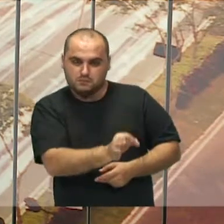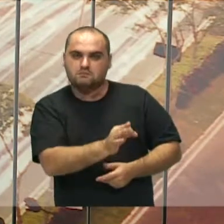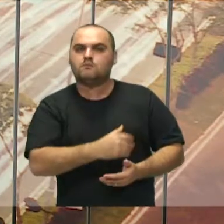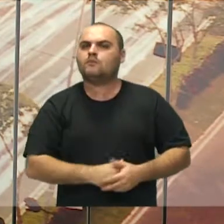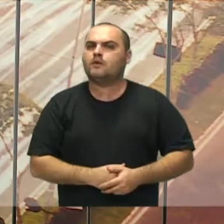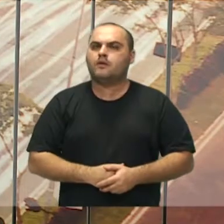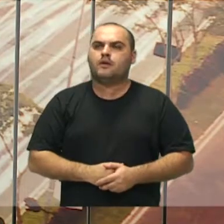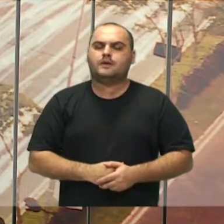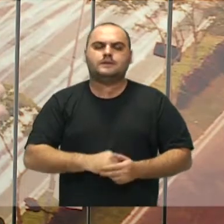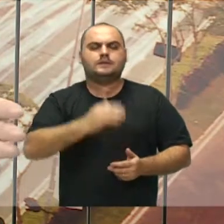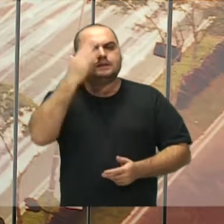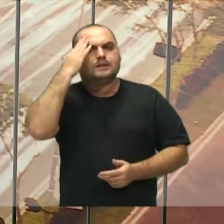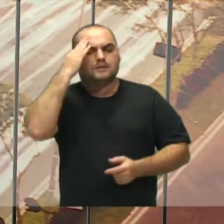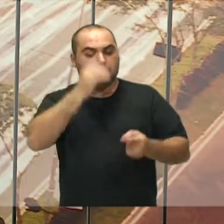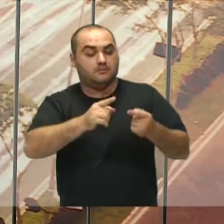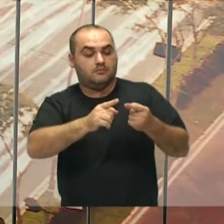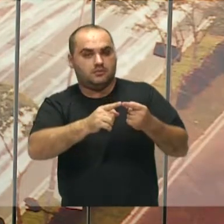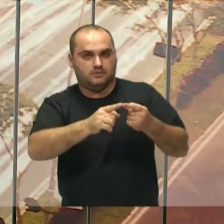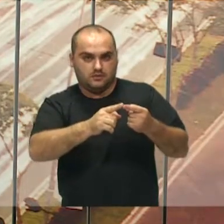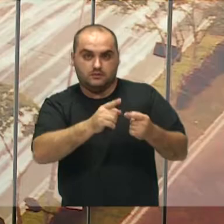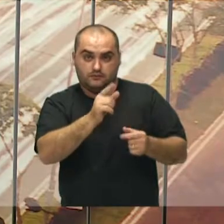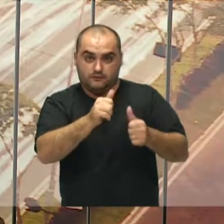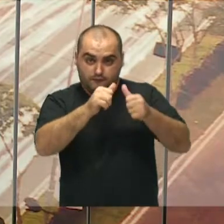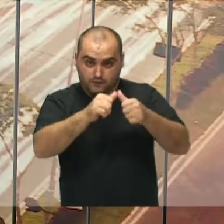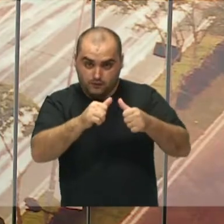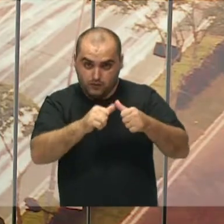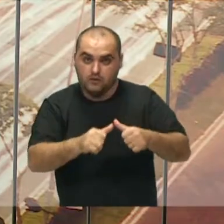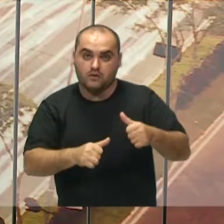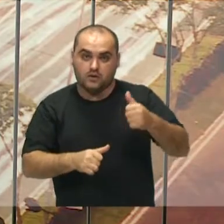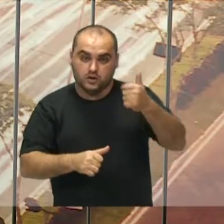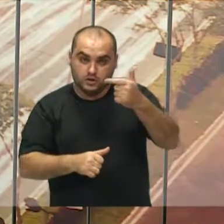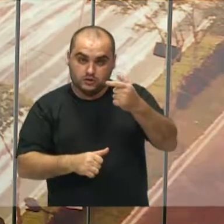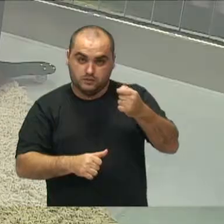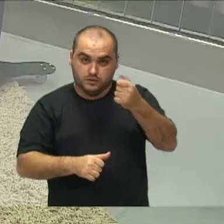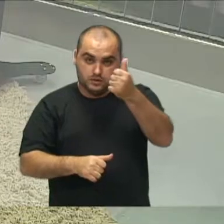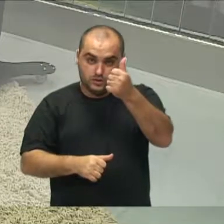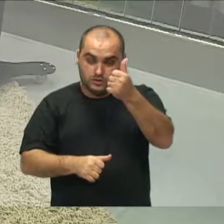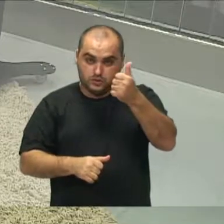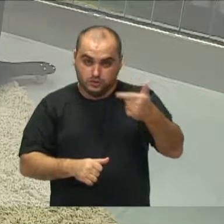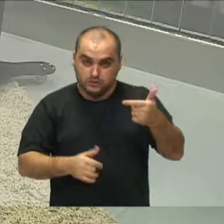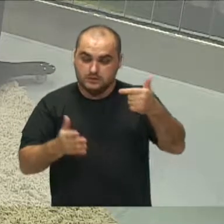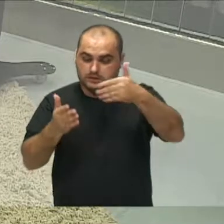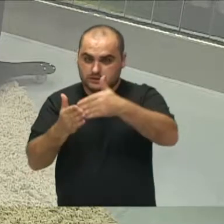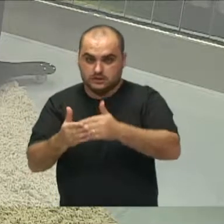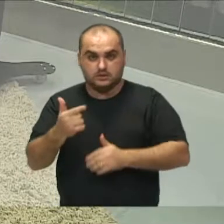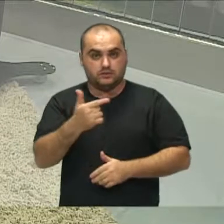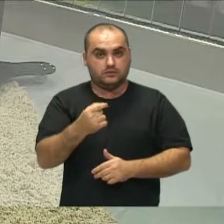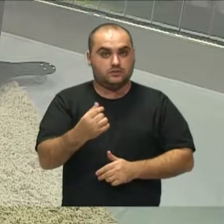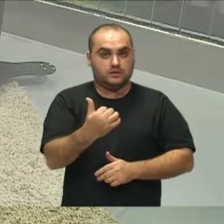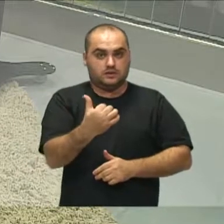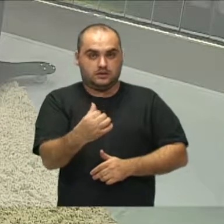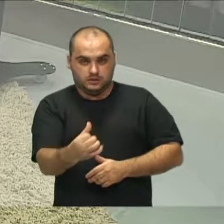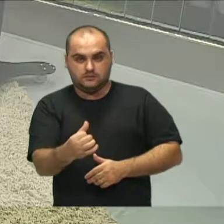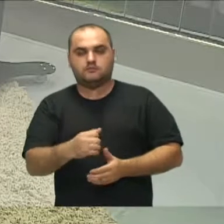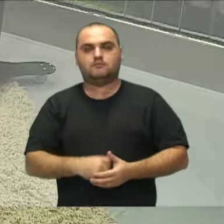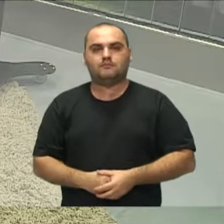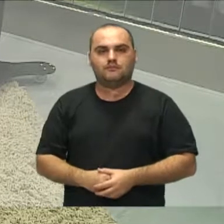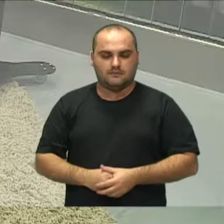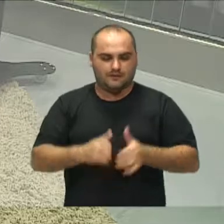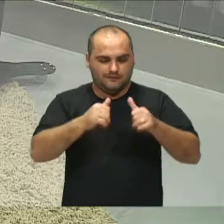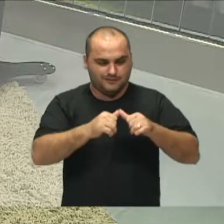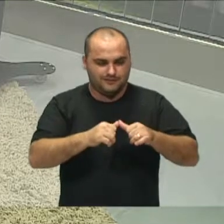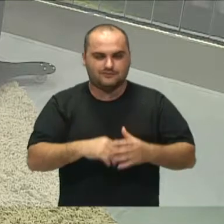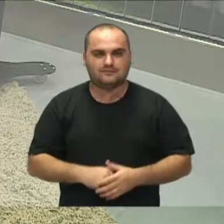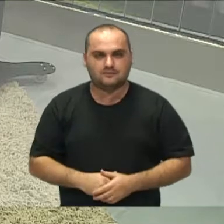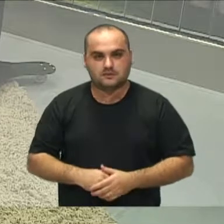mudou daquela época? Você passou 4 anos aí fora da Câmara de Vereadores. O que mudou do mandato anterior